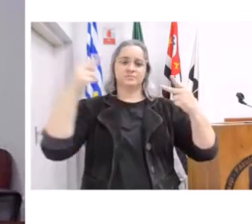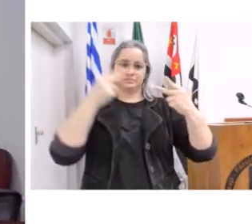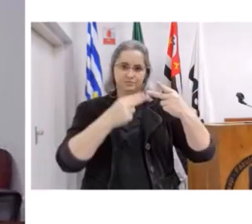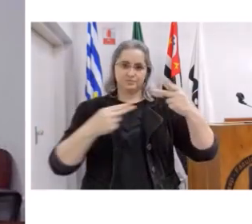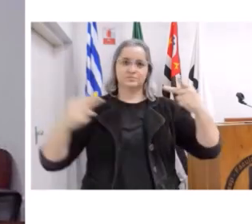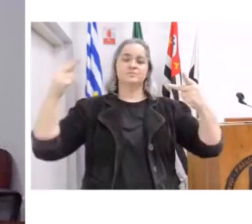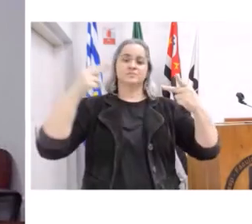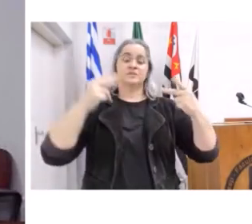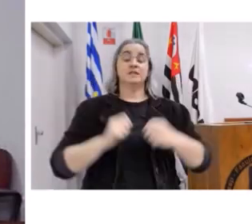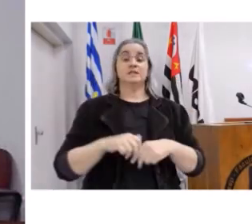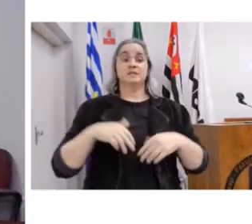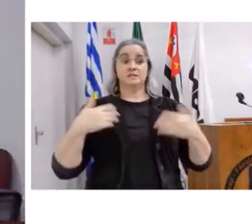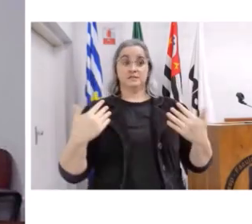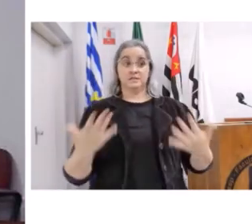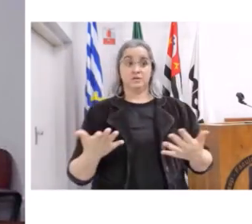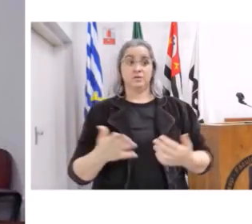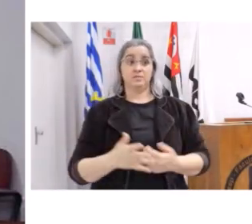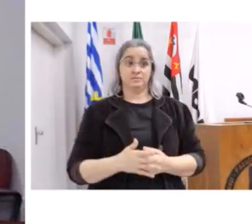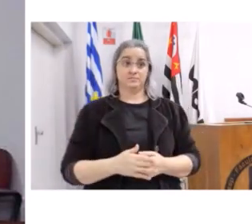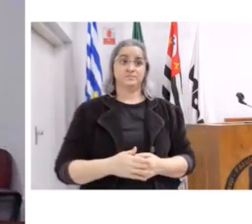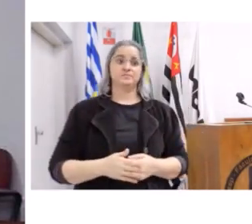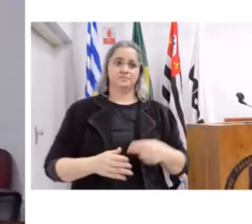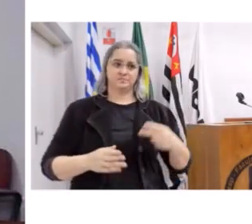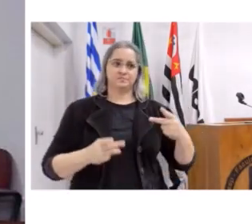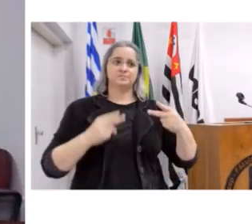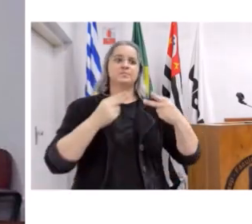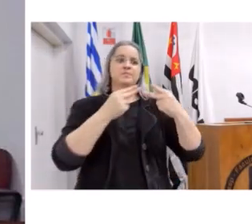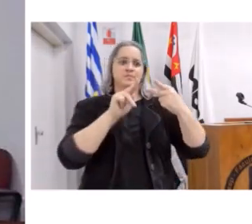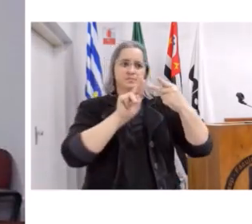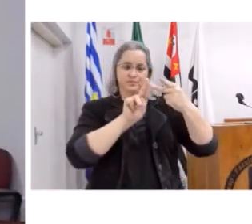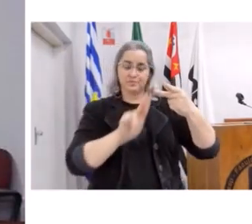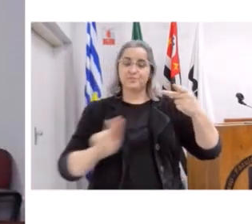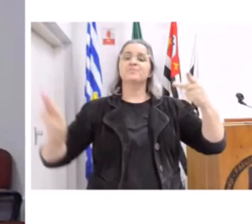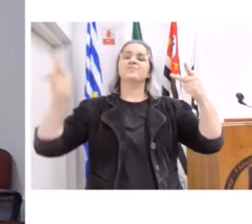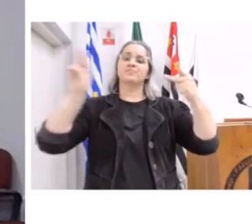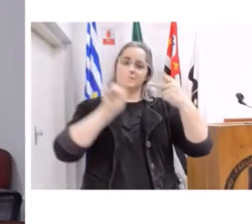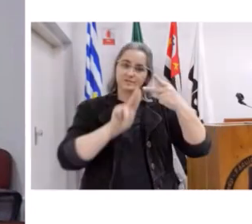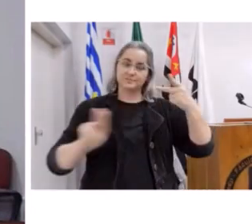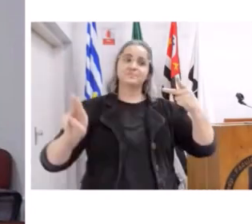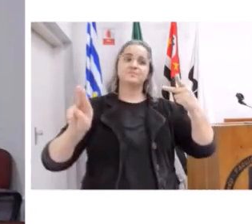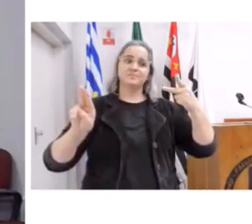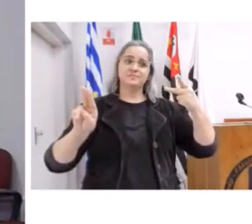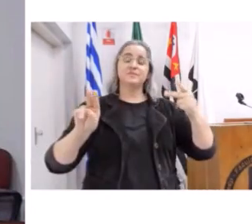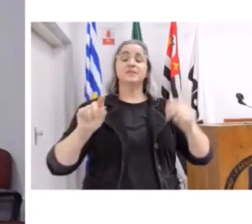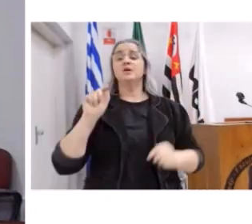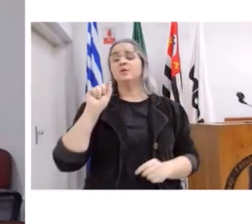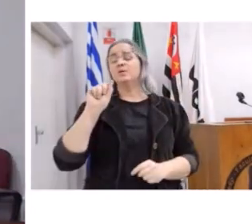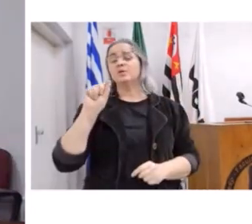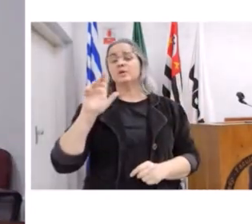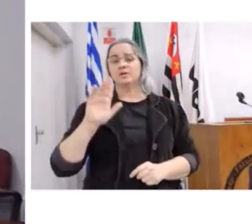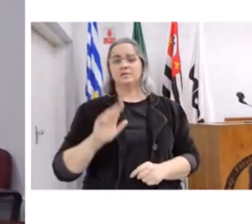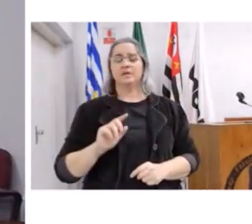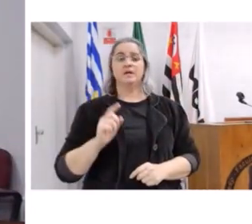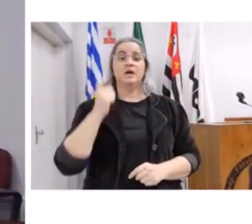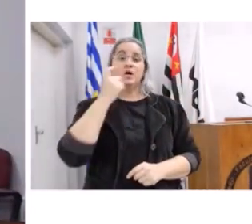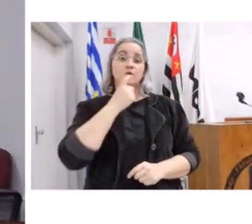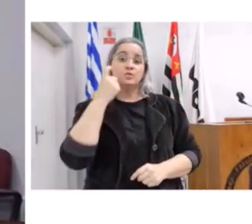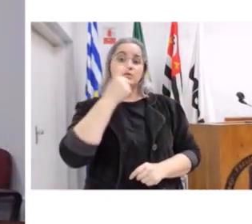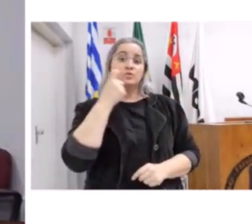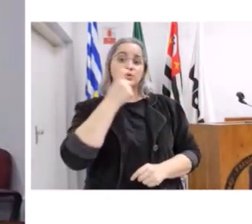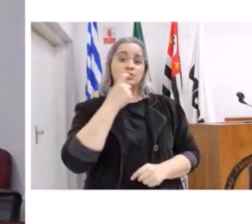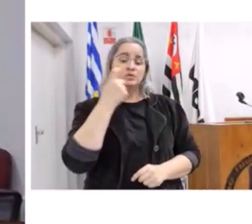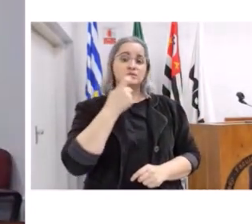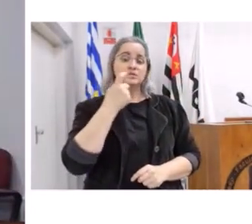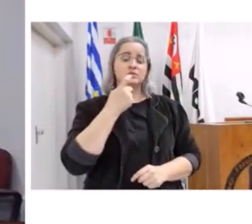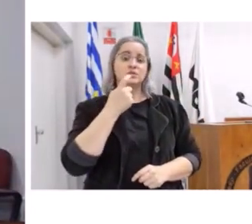uma área, né? Na verdade, é uma área que está sendo puxada da odontologia para pacientes